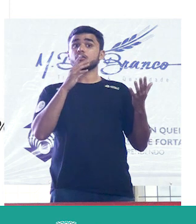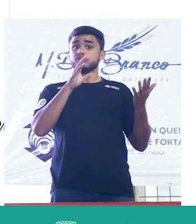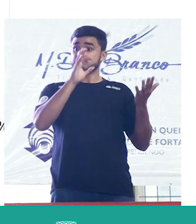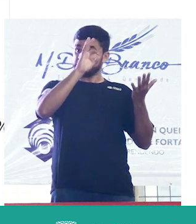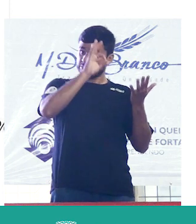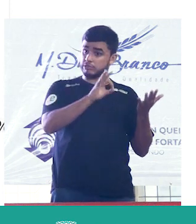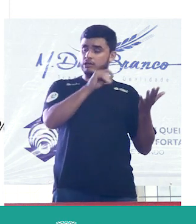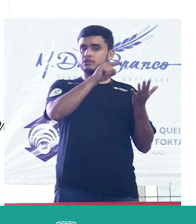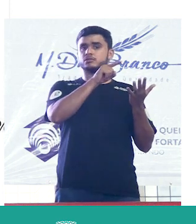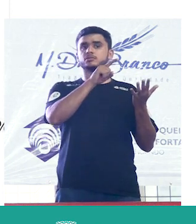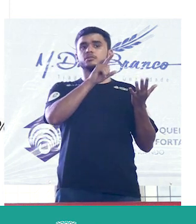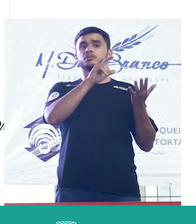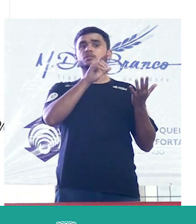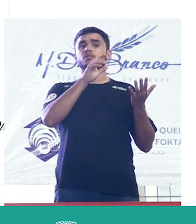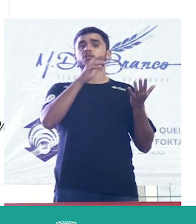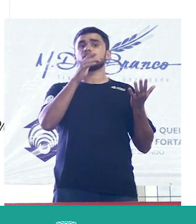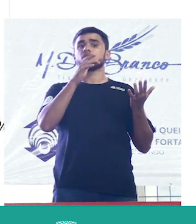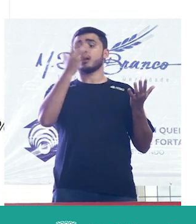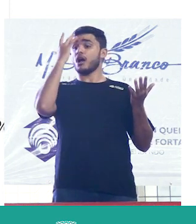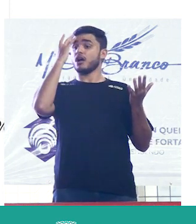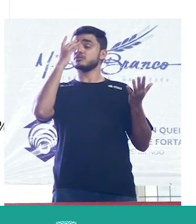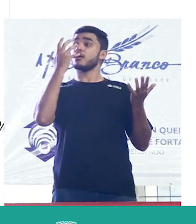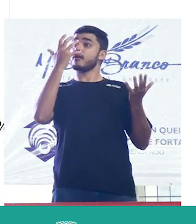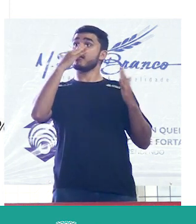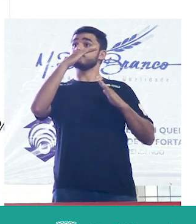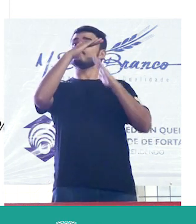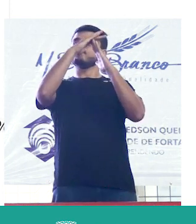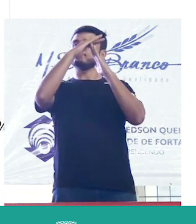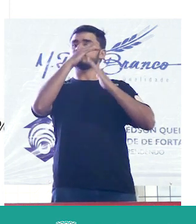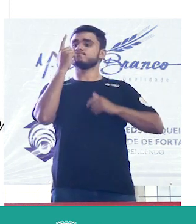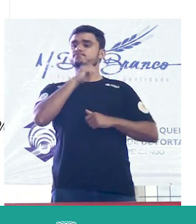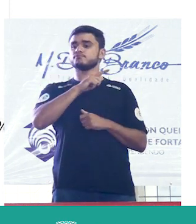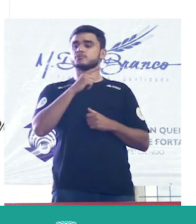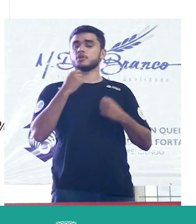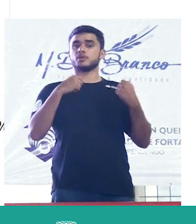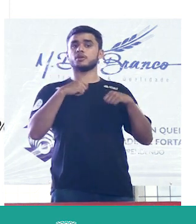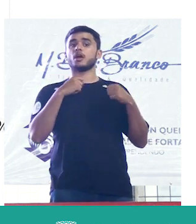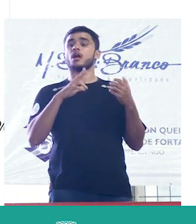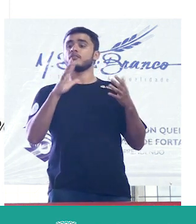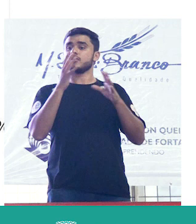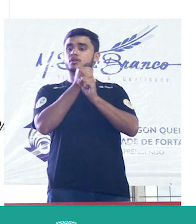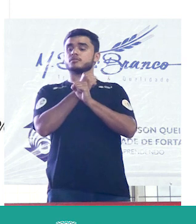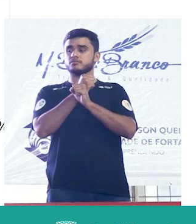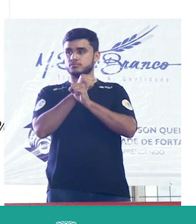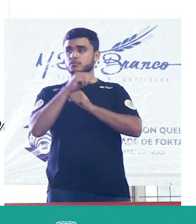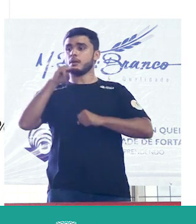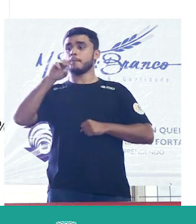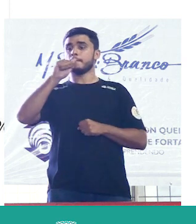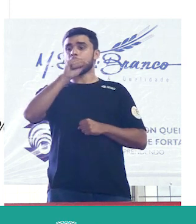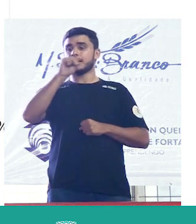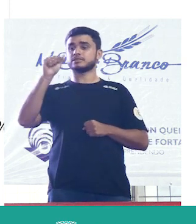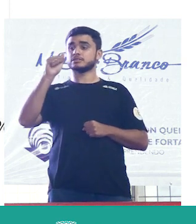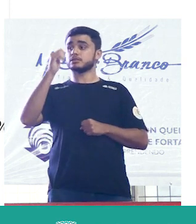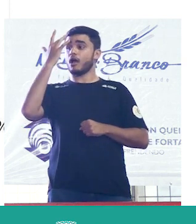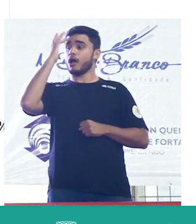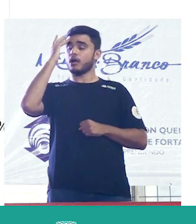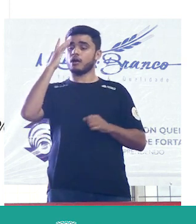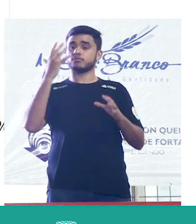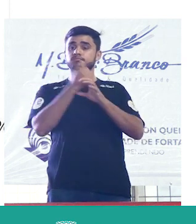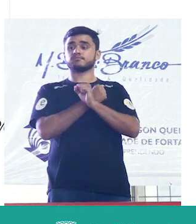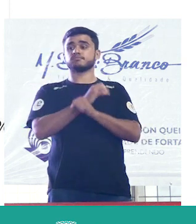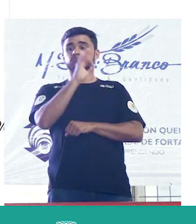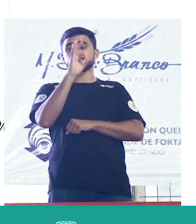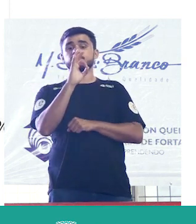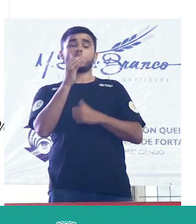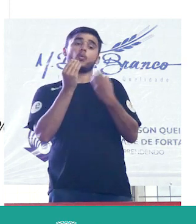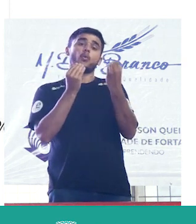real. Qual era a massa teórica? Eu preciso calcular a massa teórica para poder comparar com essa aqui, para ver que percentual dela